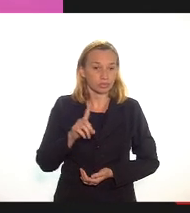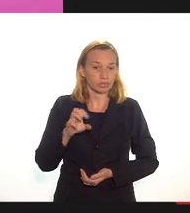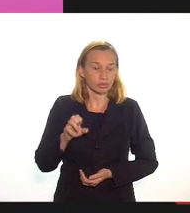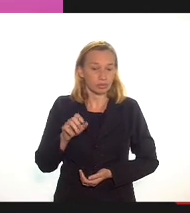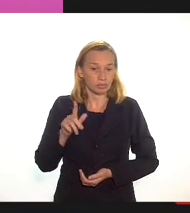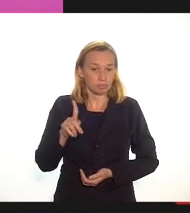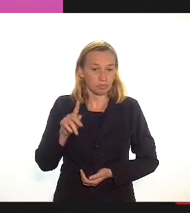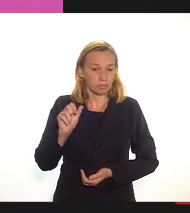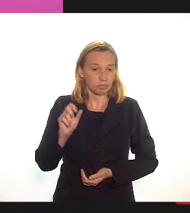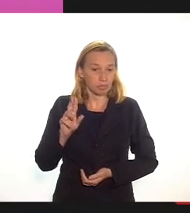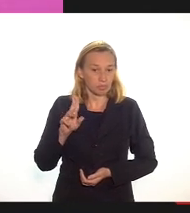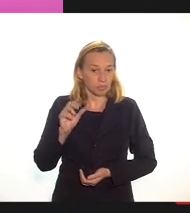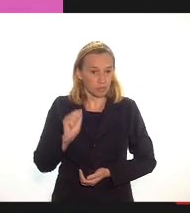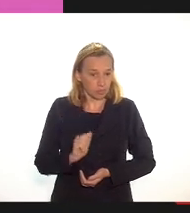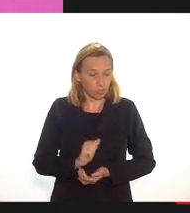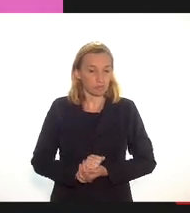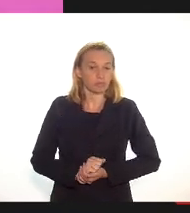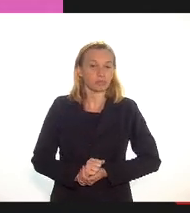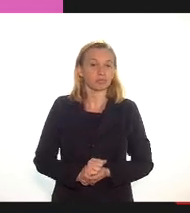Lúcia Pádua,